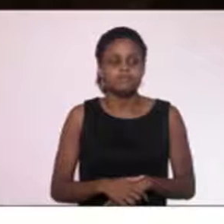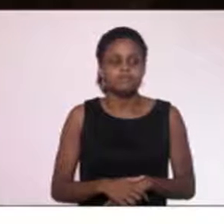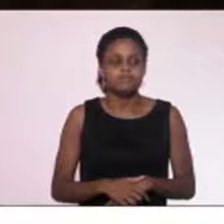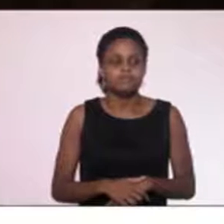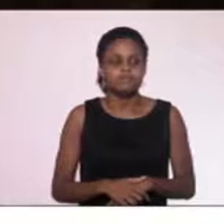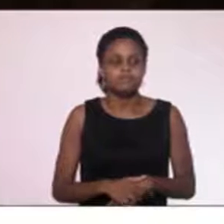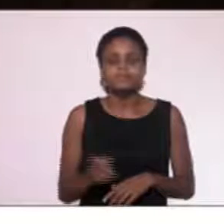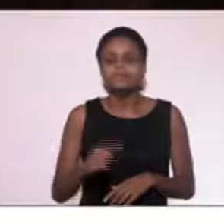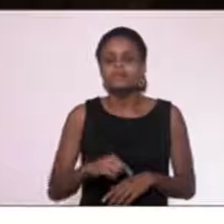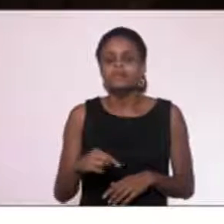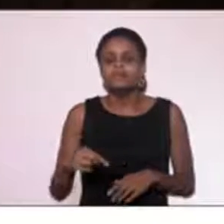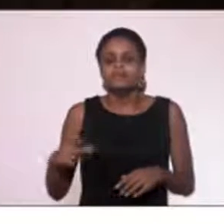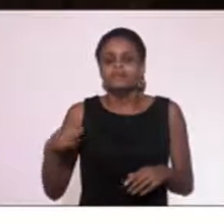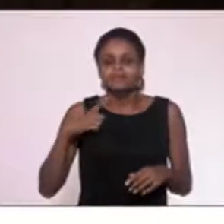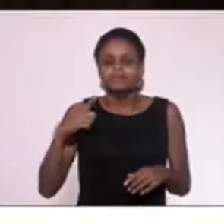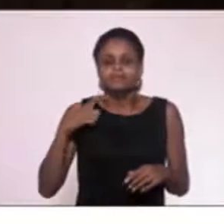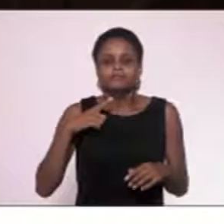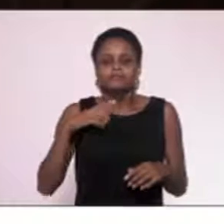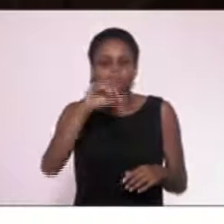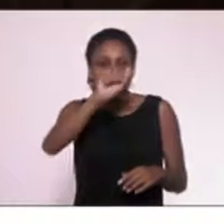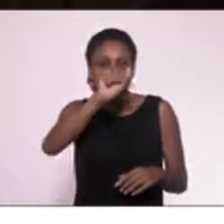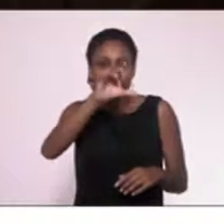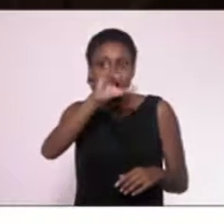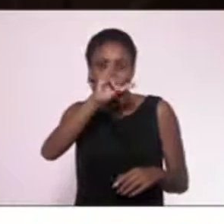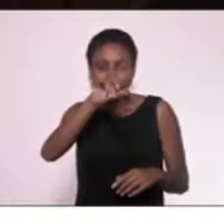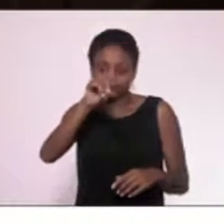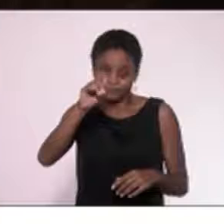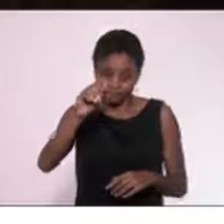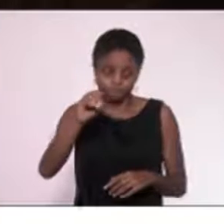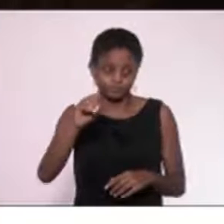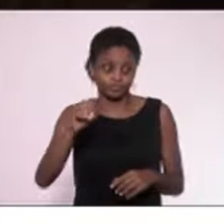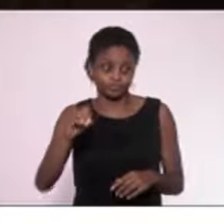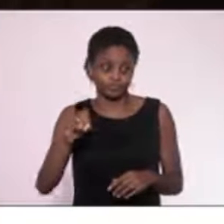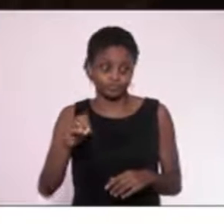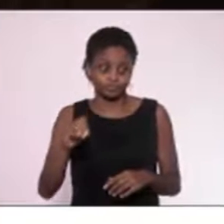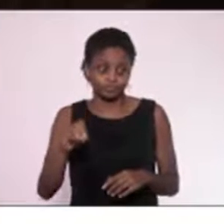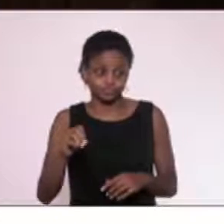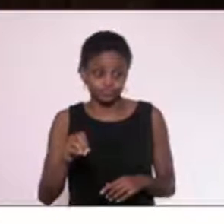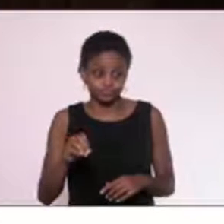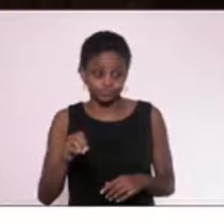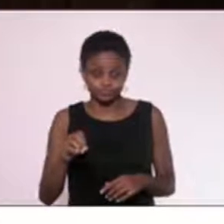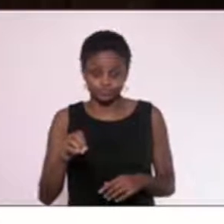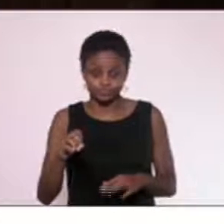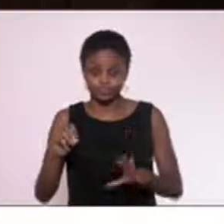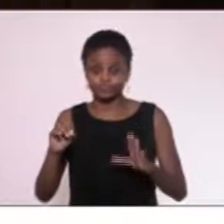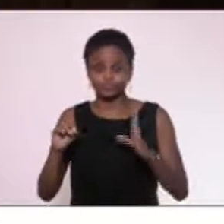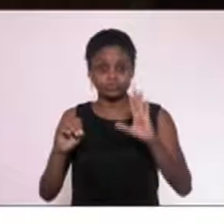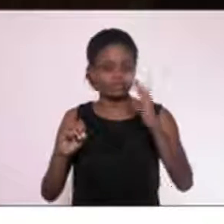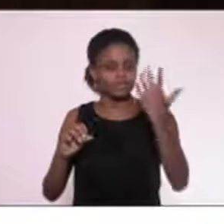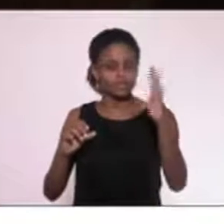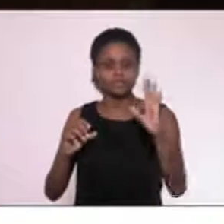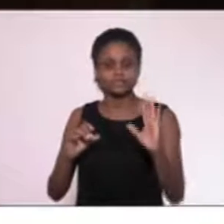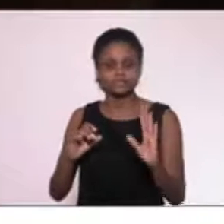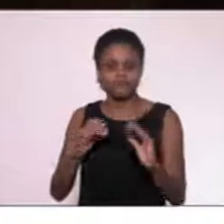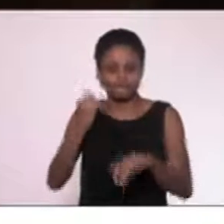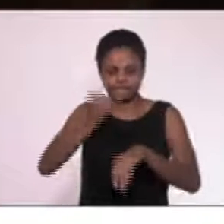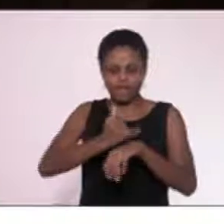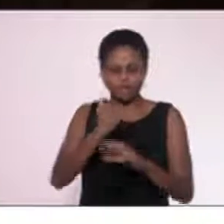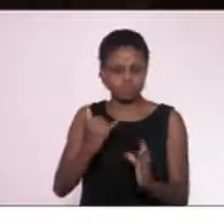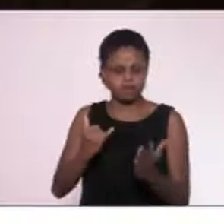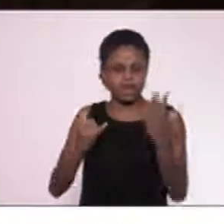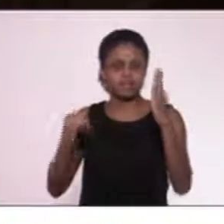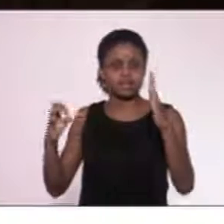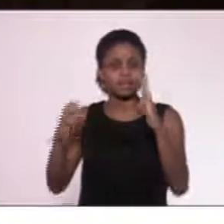chamado corrosão. O aço, quando mal recoberto, ele começa a espolcar, a